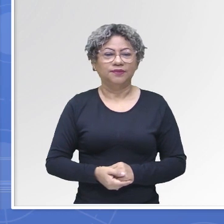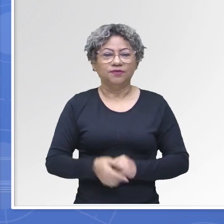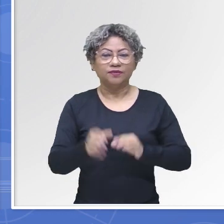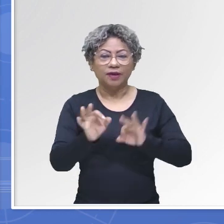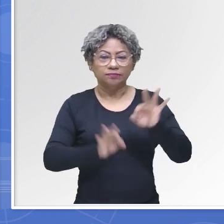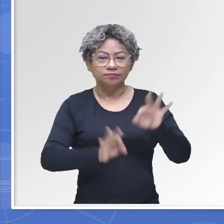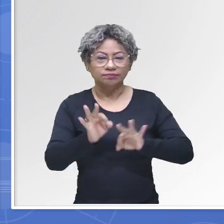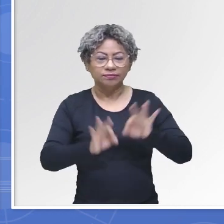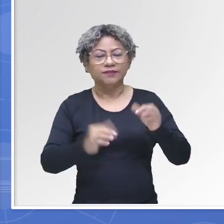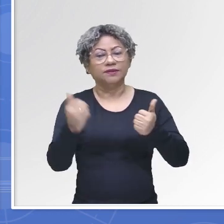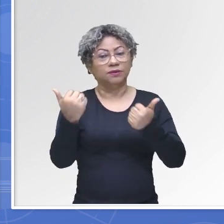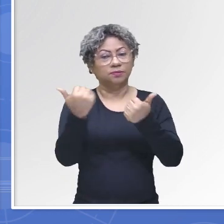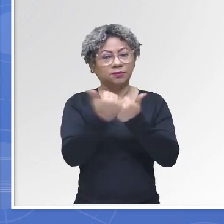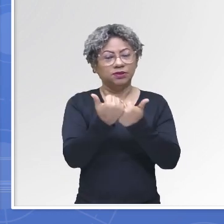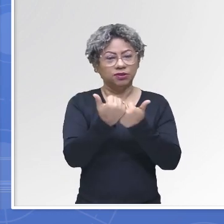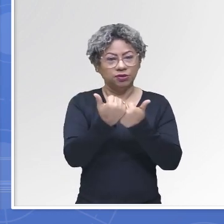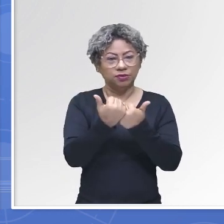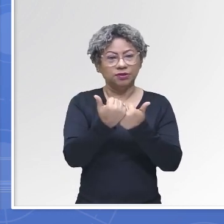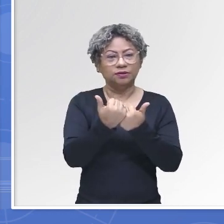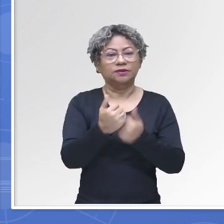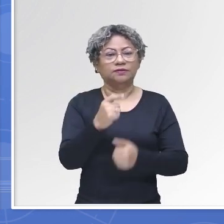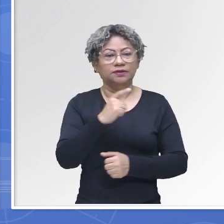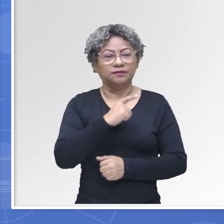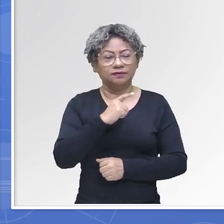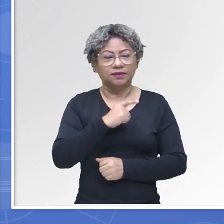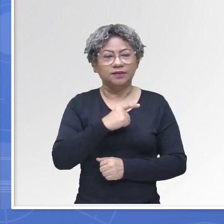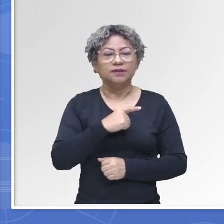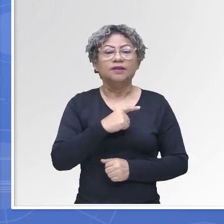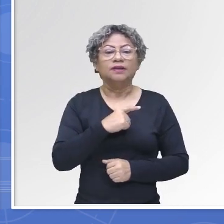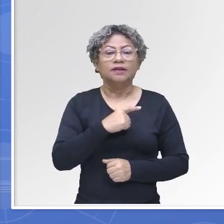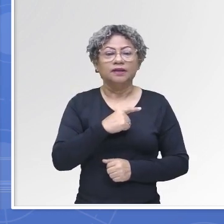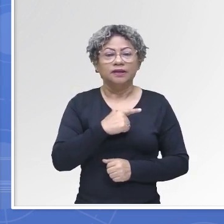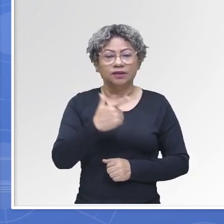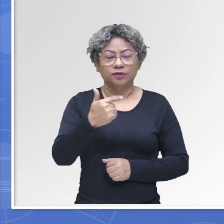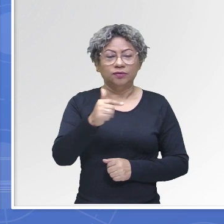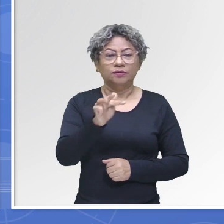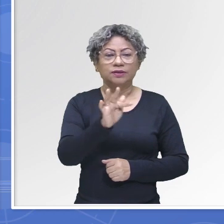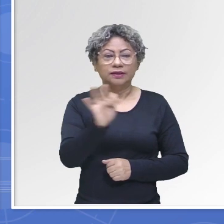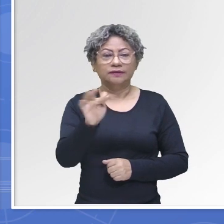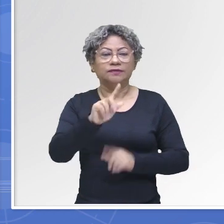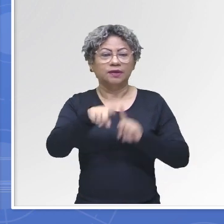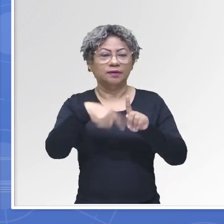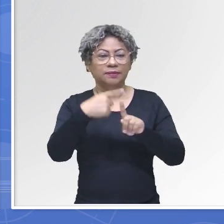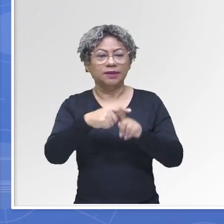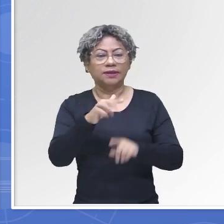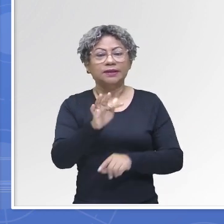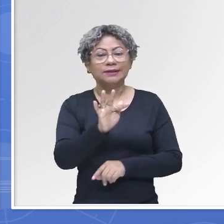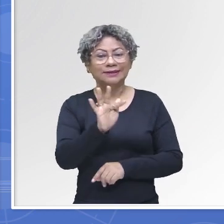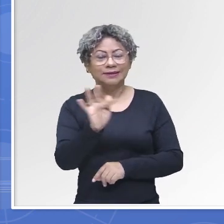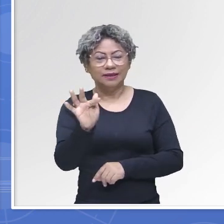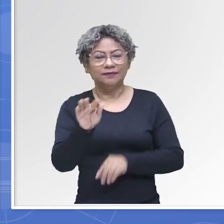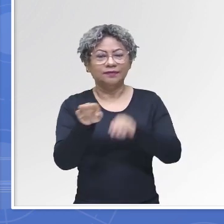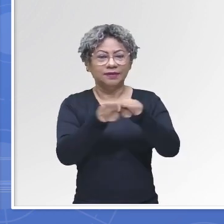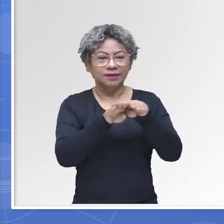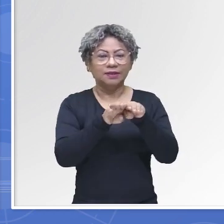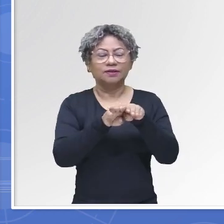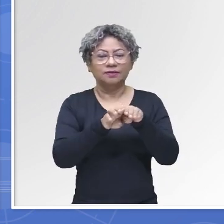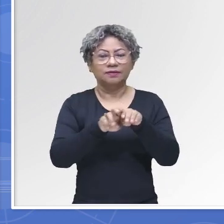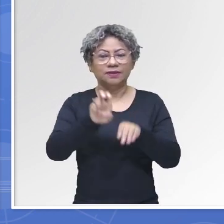Fazendo a substituição, vai estar 13F, 12F mais F, né? O 13 vai passar para o outro